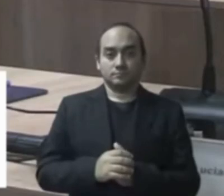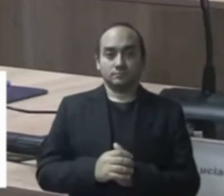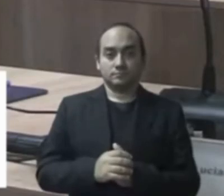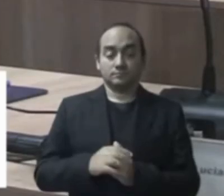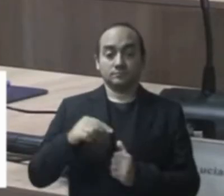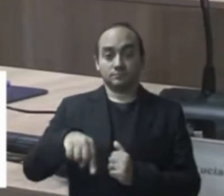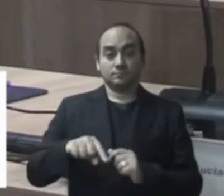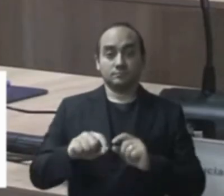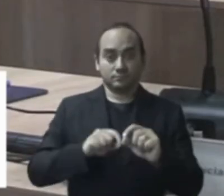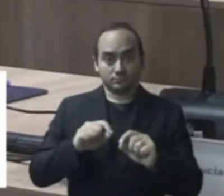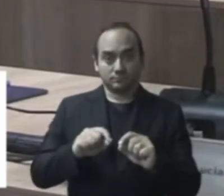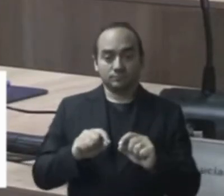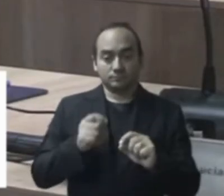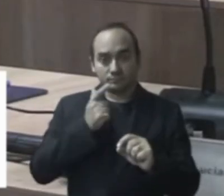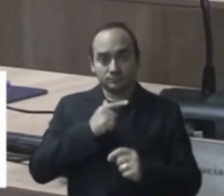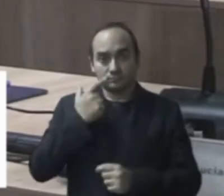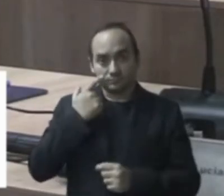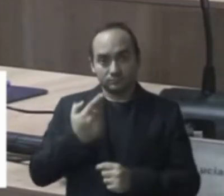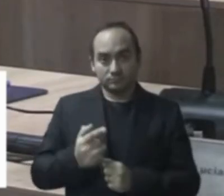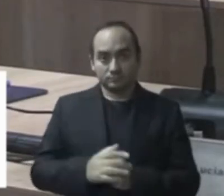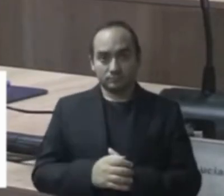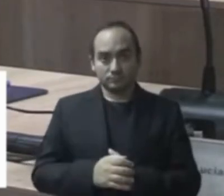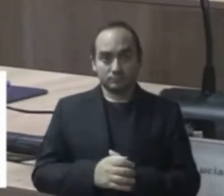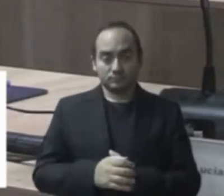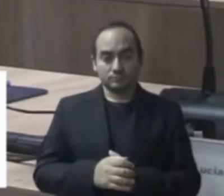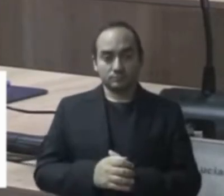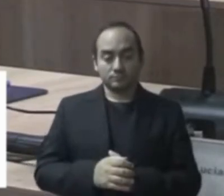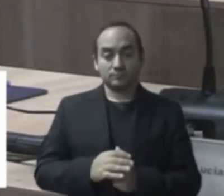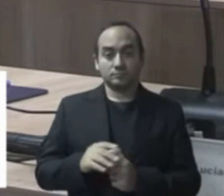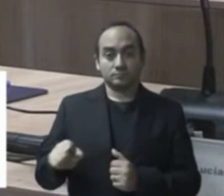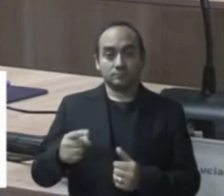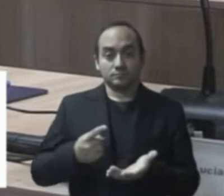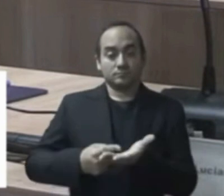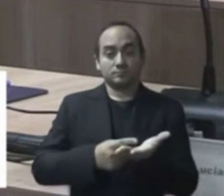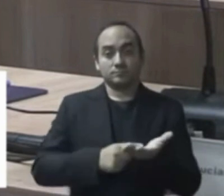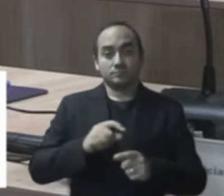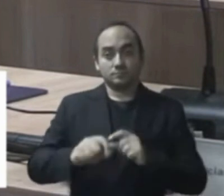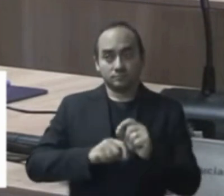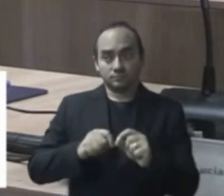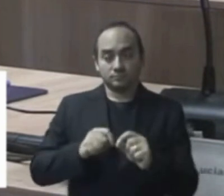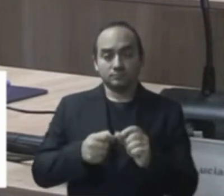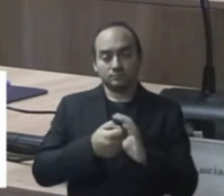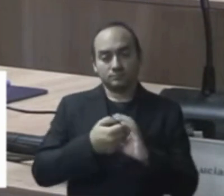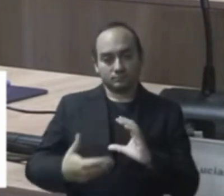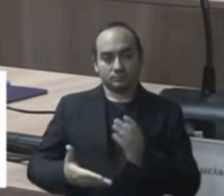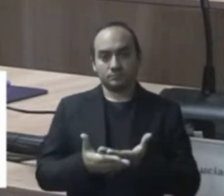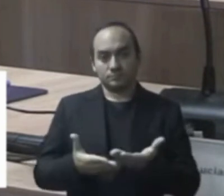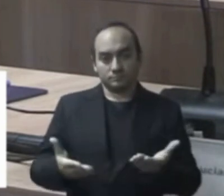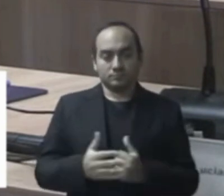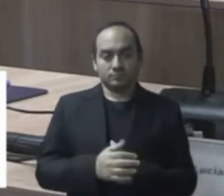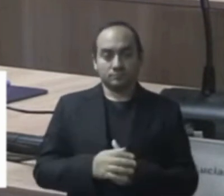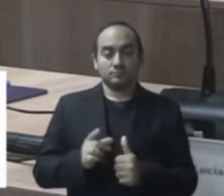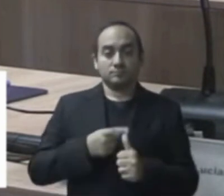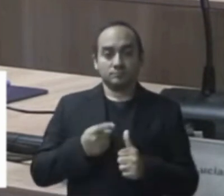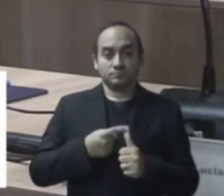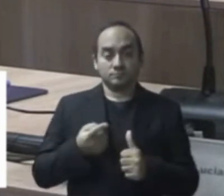Em sede de embargos, alega o embargante que o acórdão restou omisso nos seguintes aspectos.